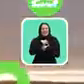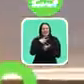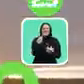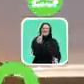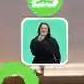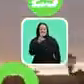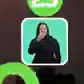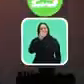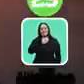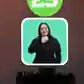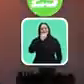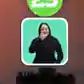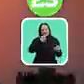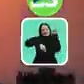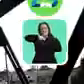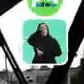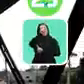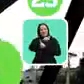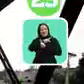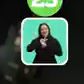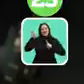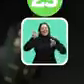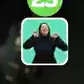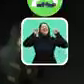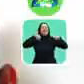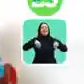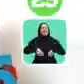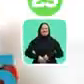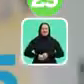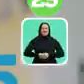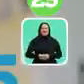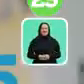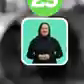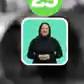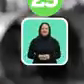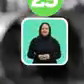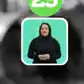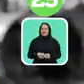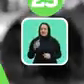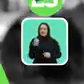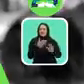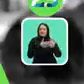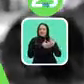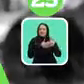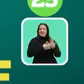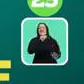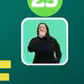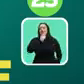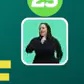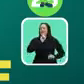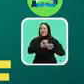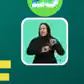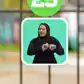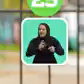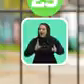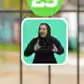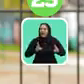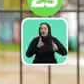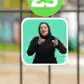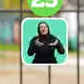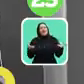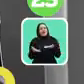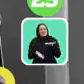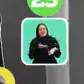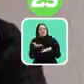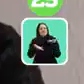o que eu sinto, o que vai dar, é Greca 25. A primeira proposta do Greca é que ele continue a fazer essa